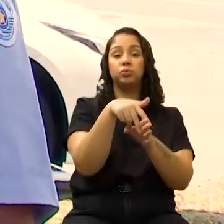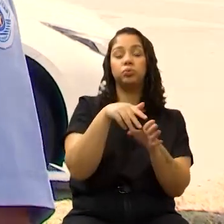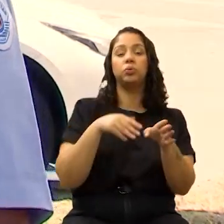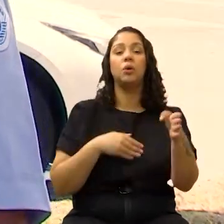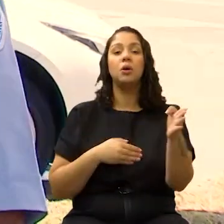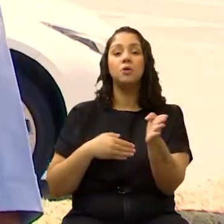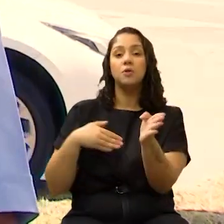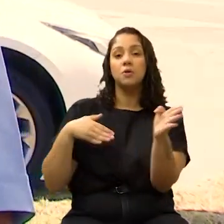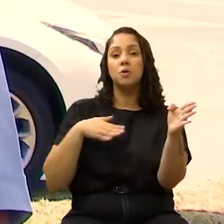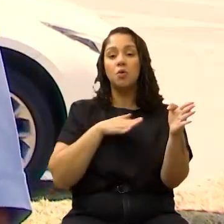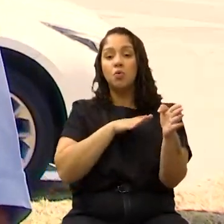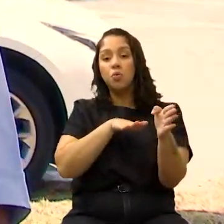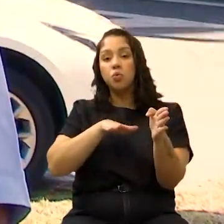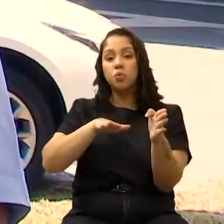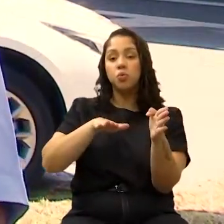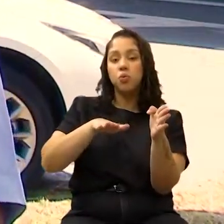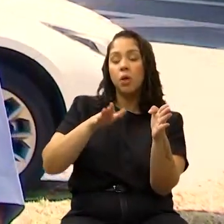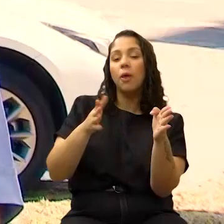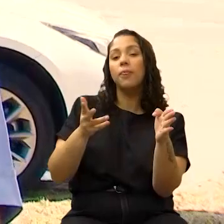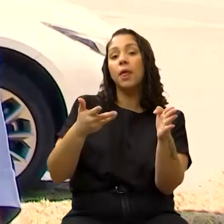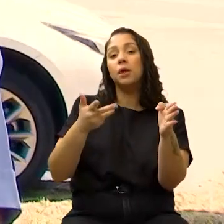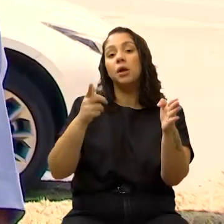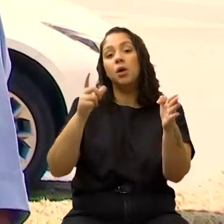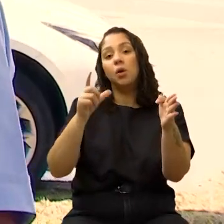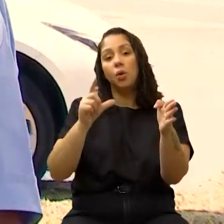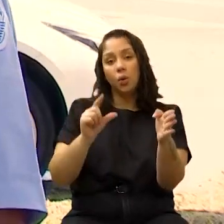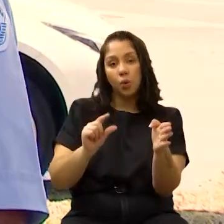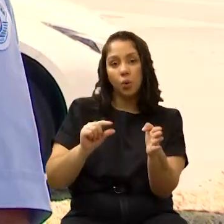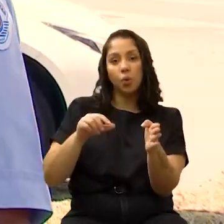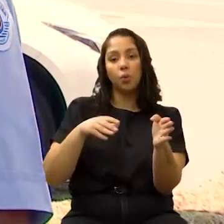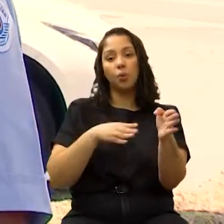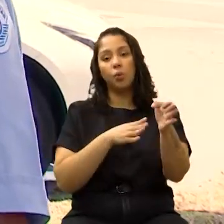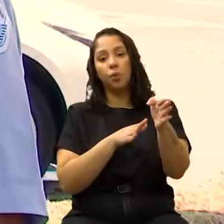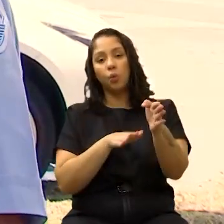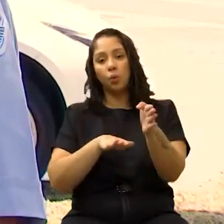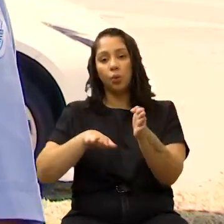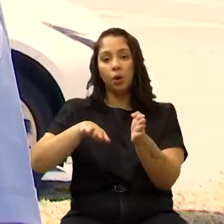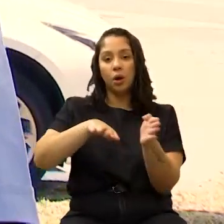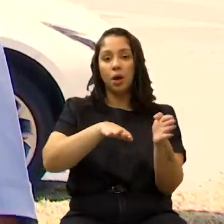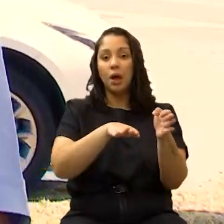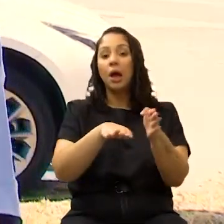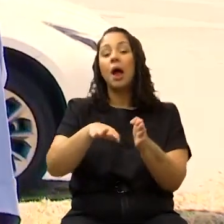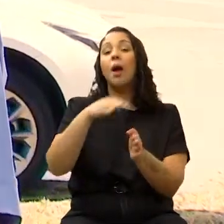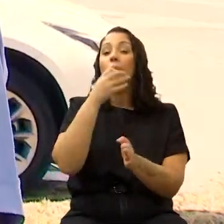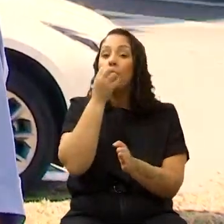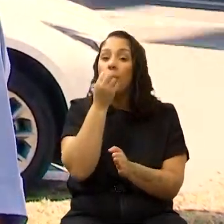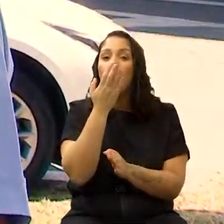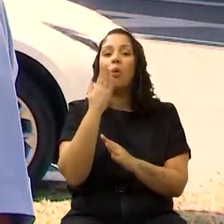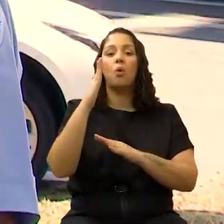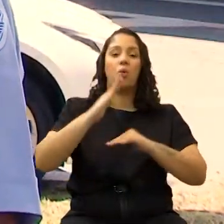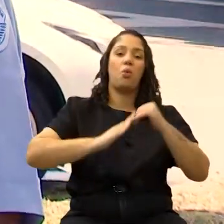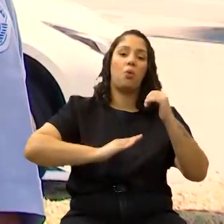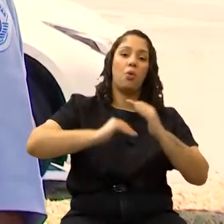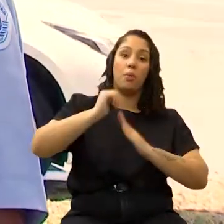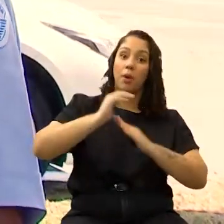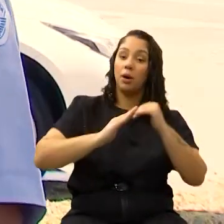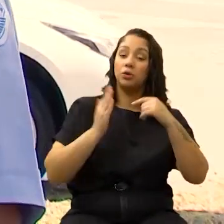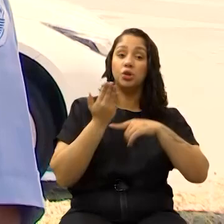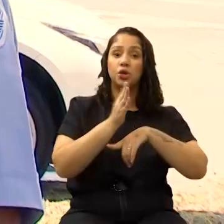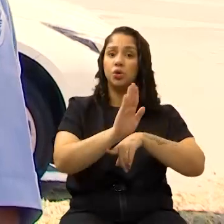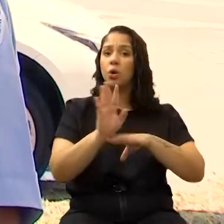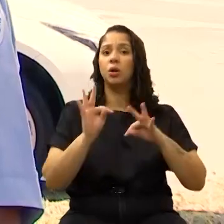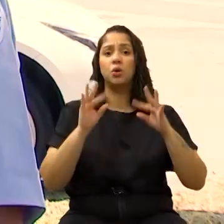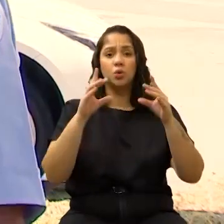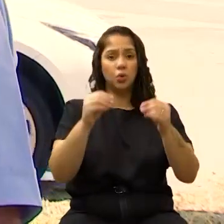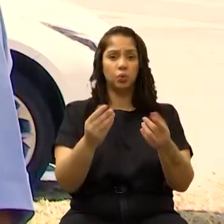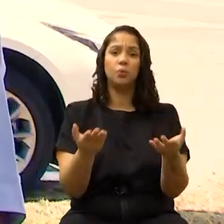ciclista, reduzir a velocidade, procurar dar uma prioridade para um pedestre. São medidas, né, que a gente chama de boas práticas, que ajuda